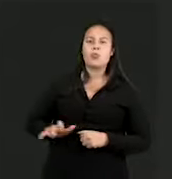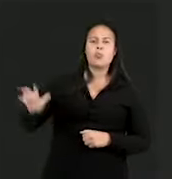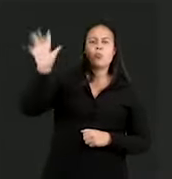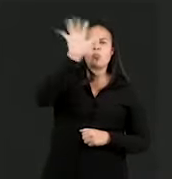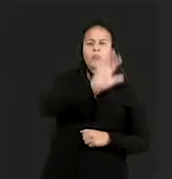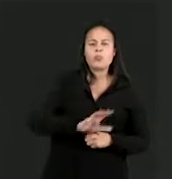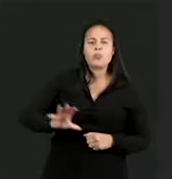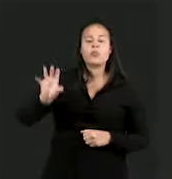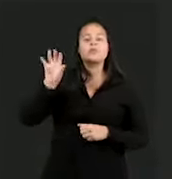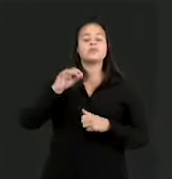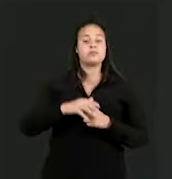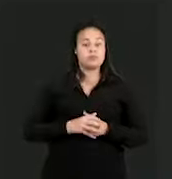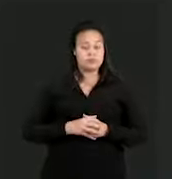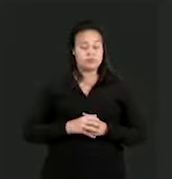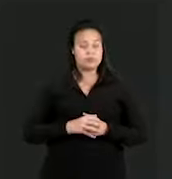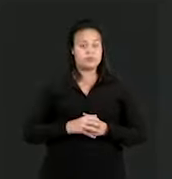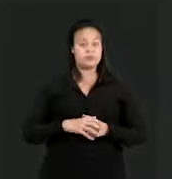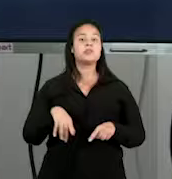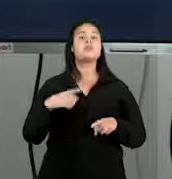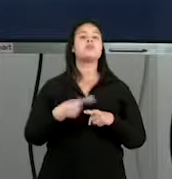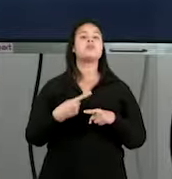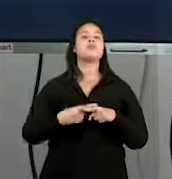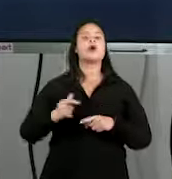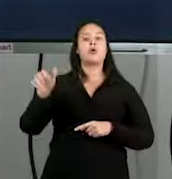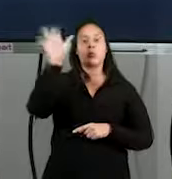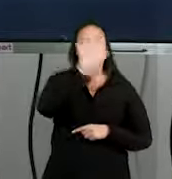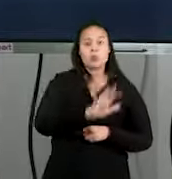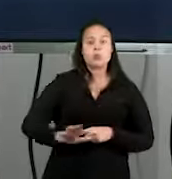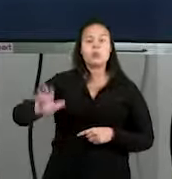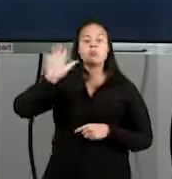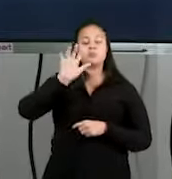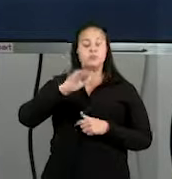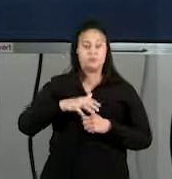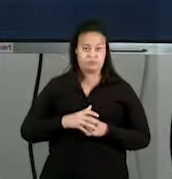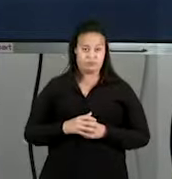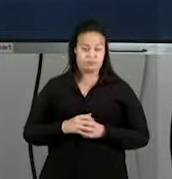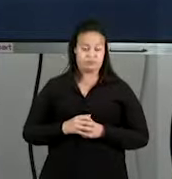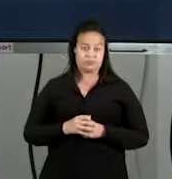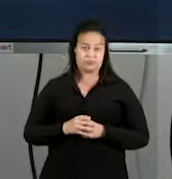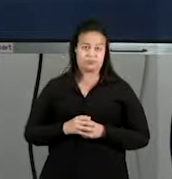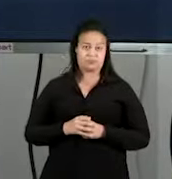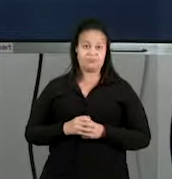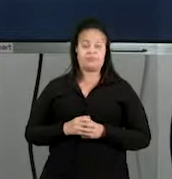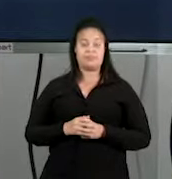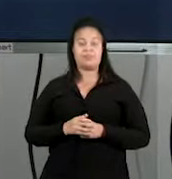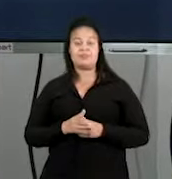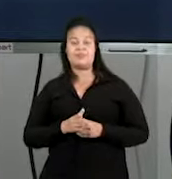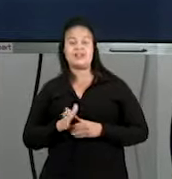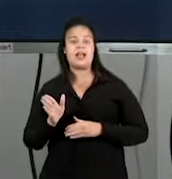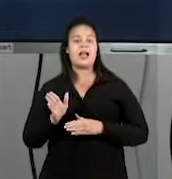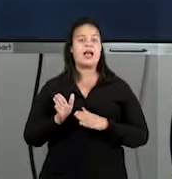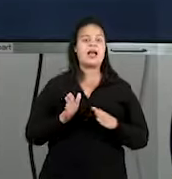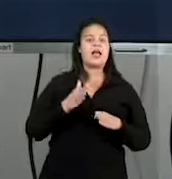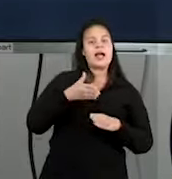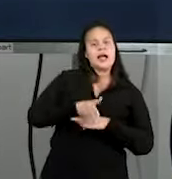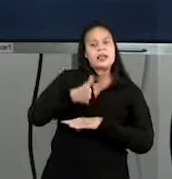universais. Por que eles são universais? Porque eles são acessíveis, eles são